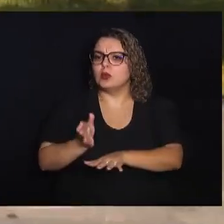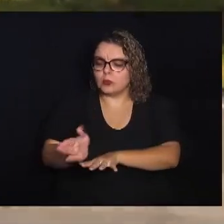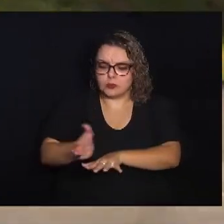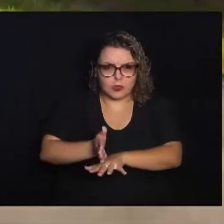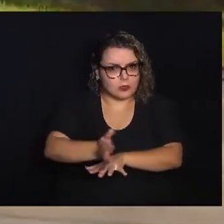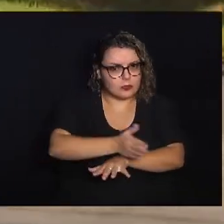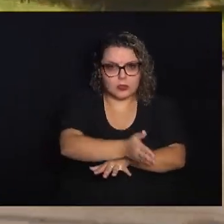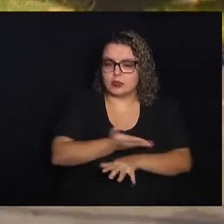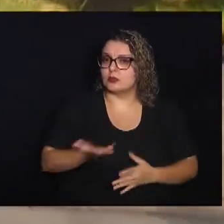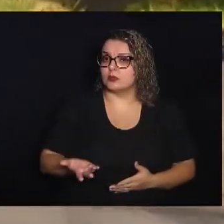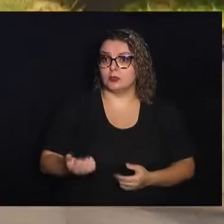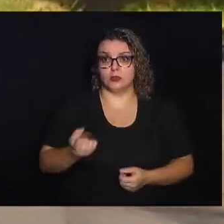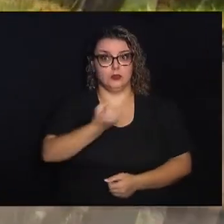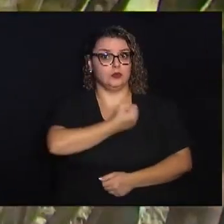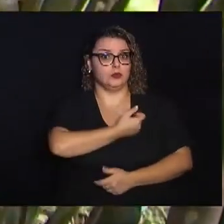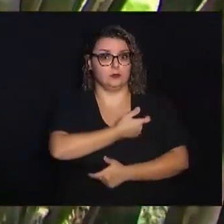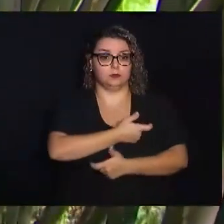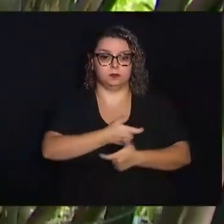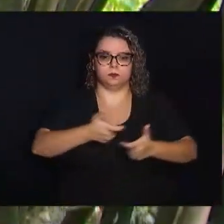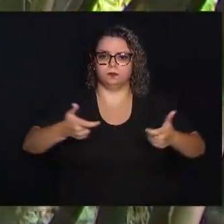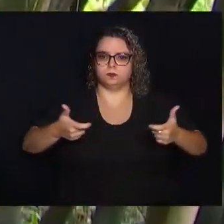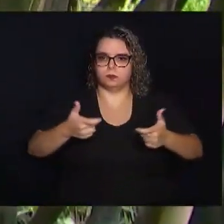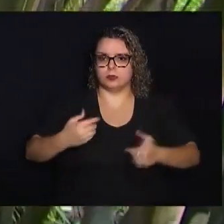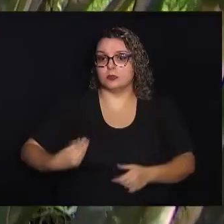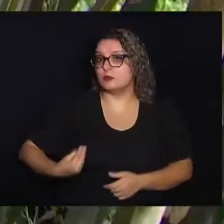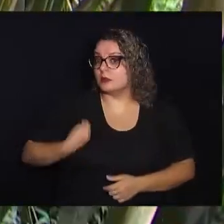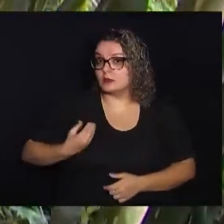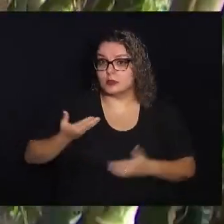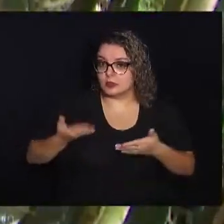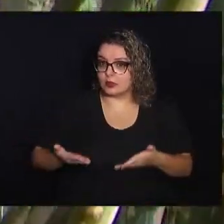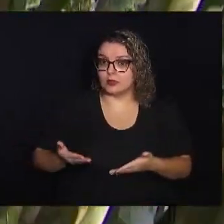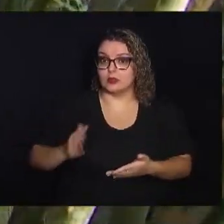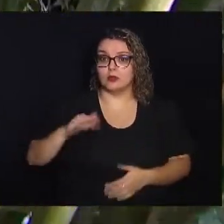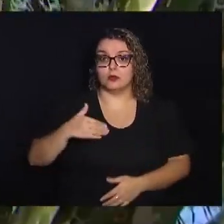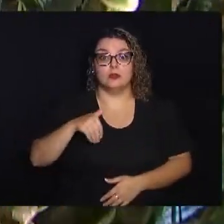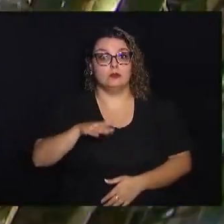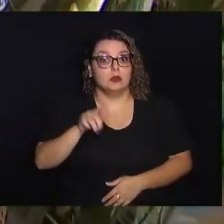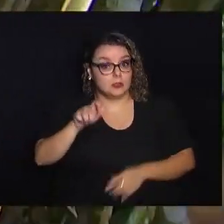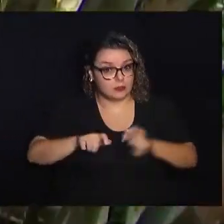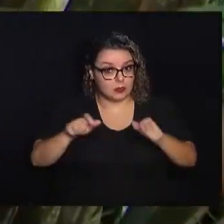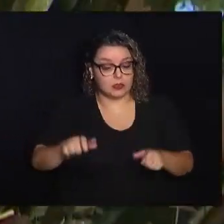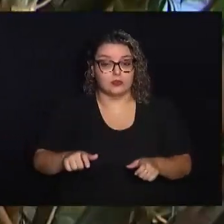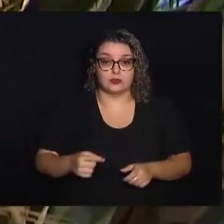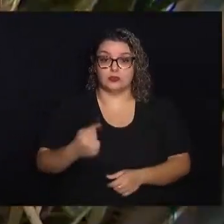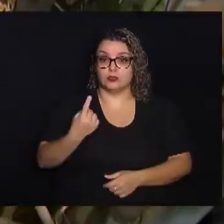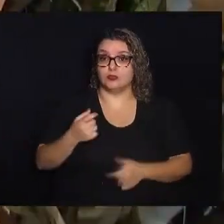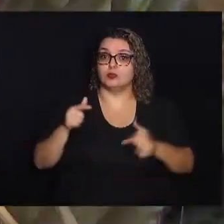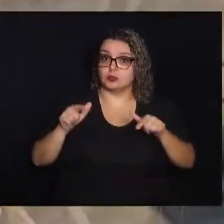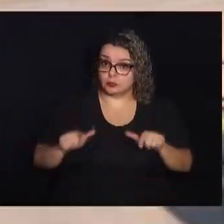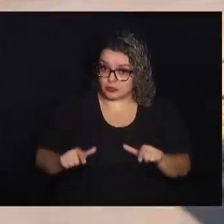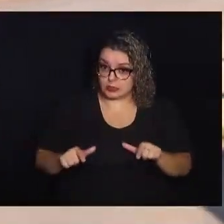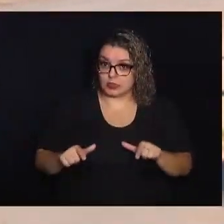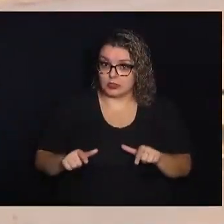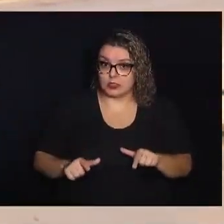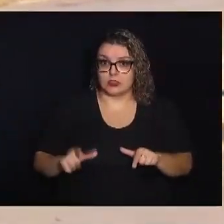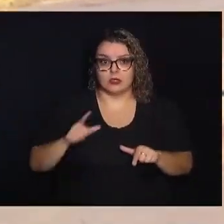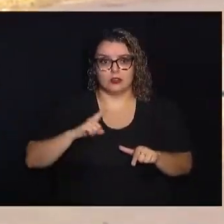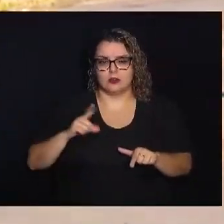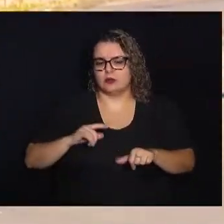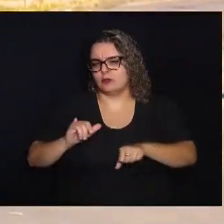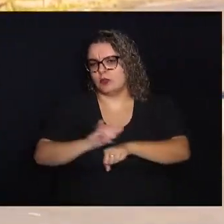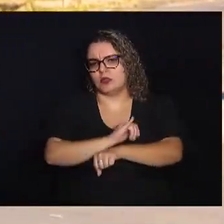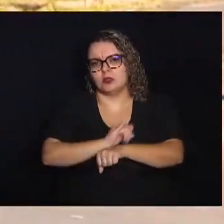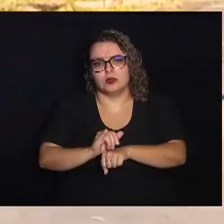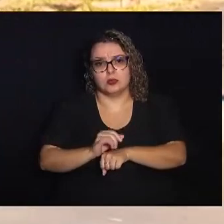muito número de gente que vai morar aqui. Gente, quando a gente coloca mais pessoas num território, você tem que fazer a previsão